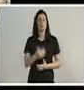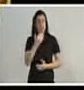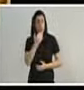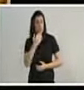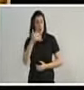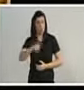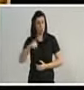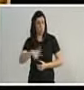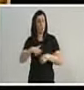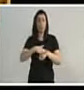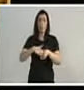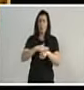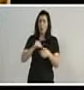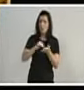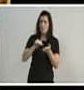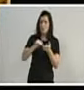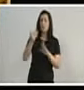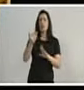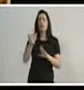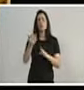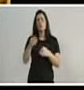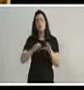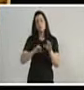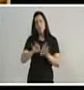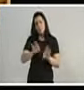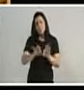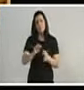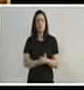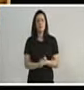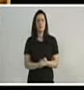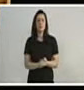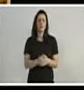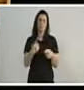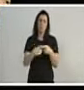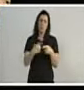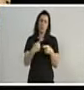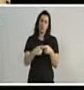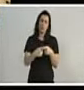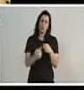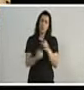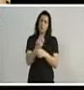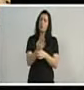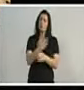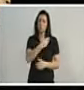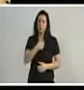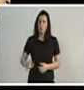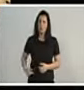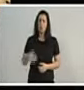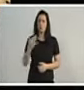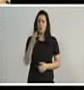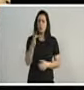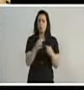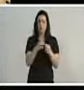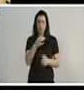e conversas com o secretário paulo frança enfim onde através do pac programa de aceleração do crescimento criado no governo federal na gestão do pt